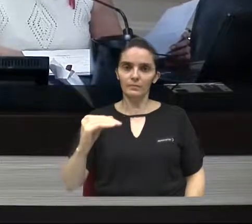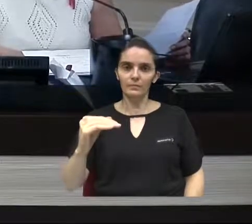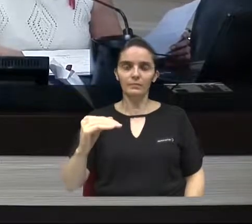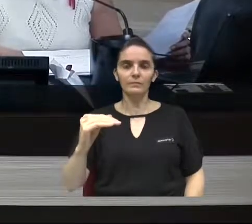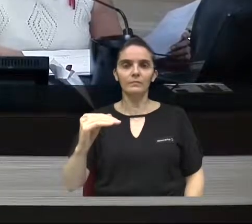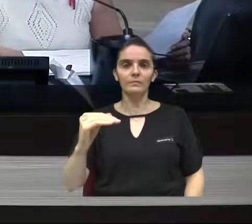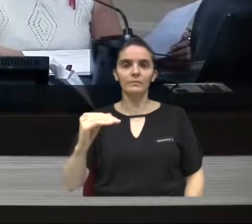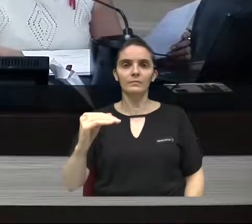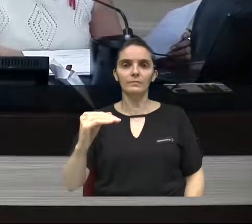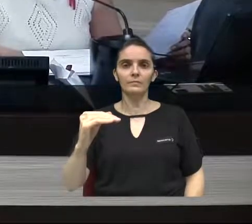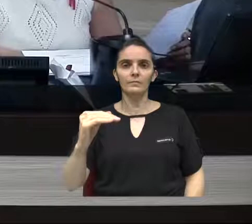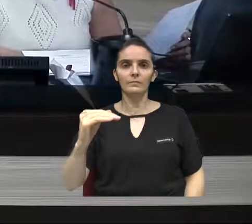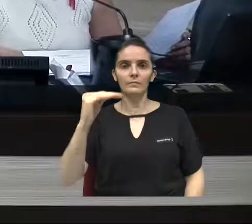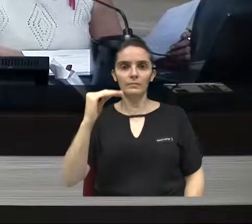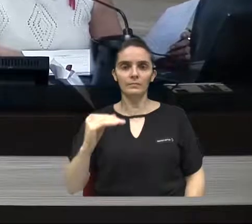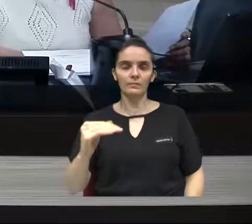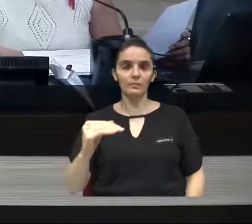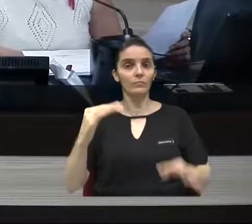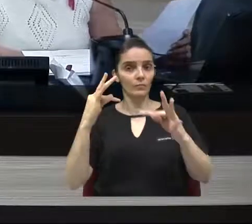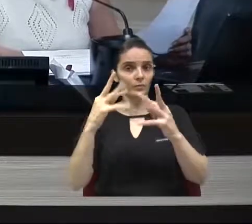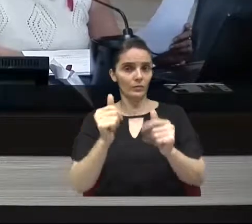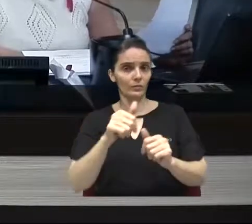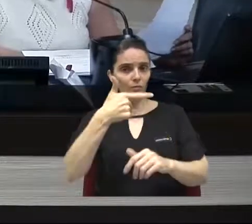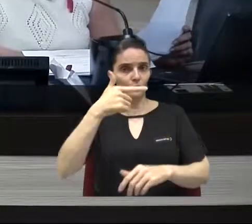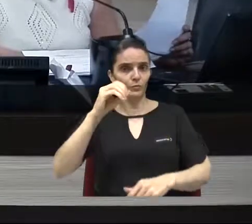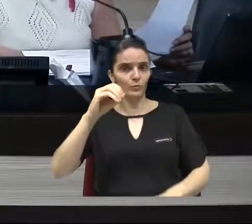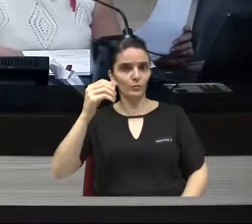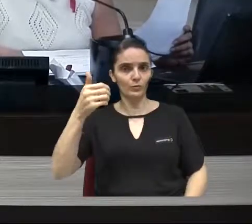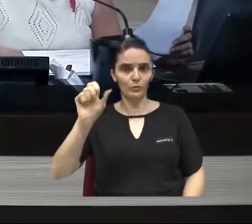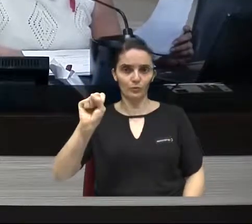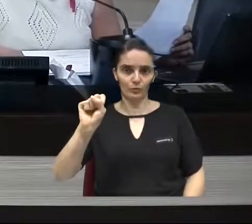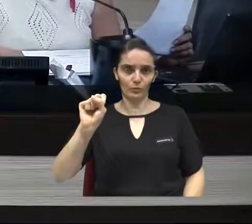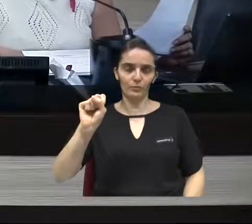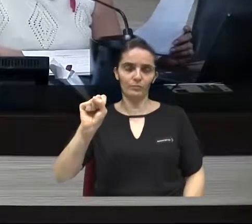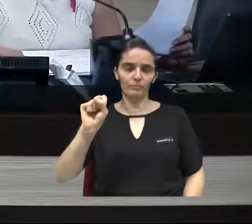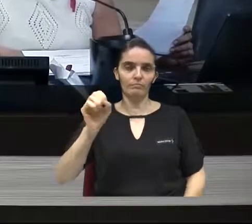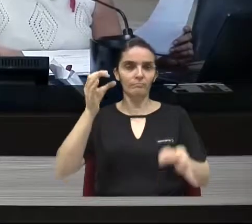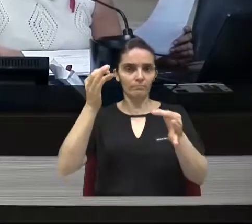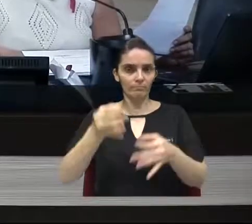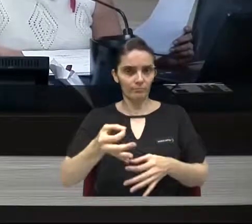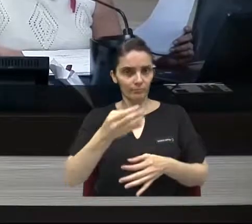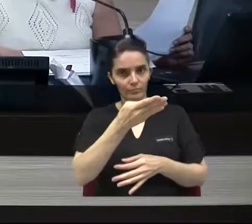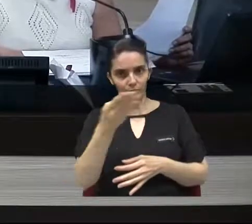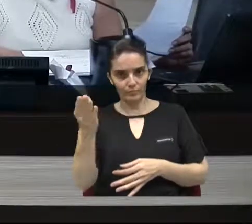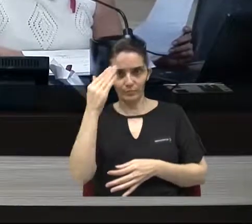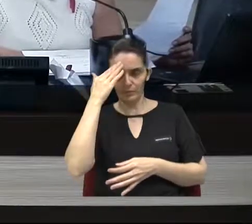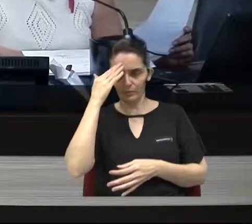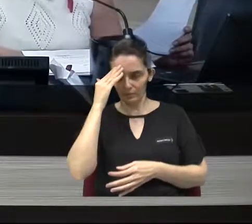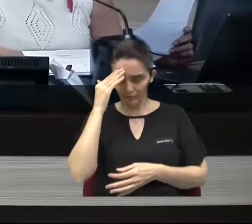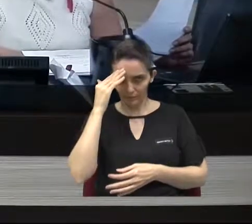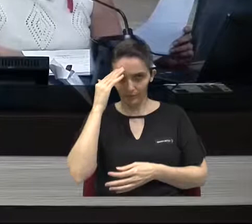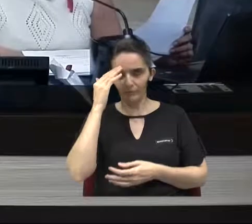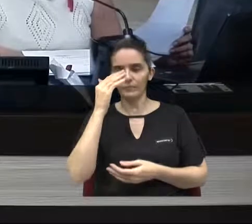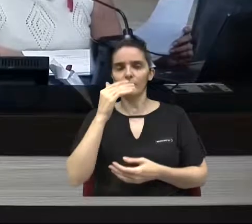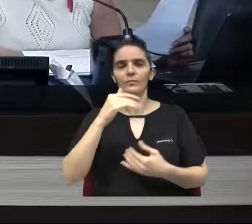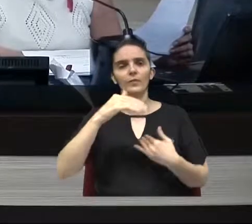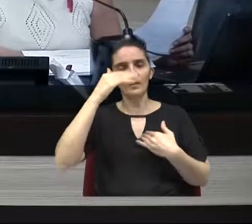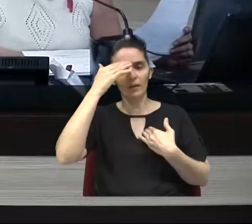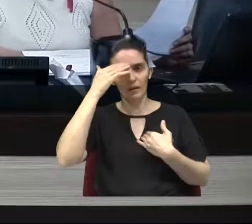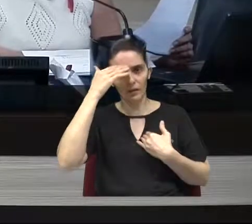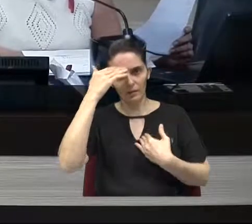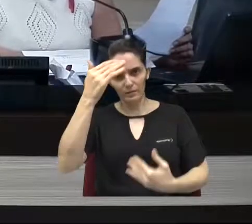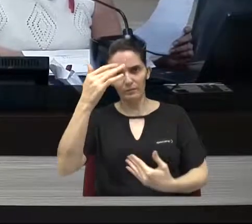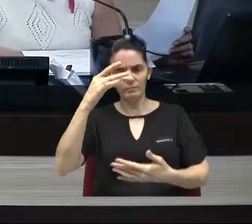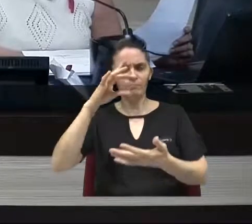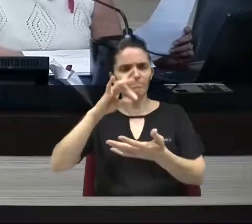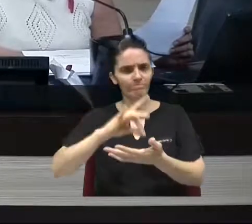3177, 3178, todos de 2018. Certa do entendimento e compreensão de Vossa Excelência,